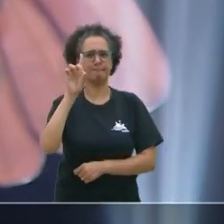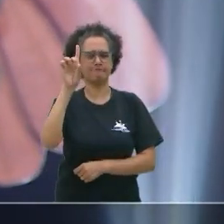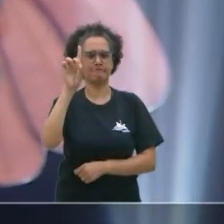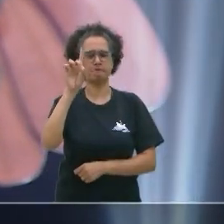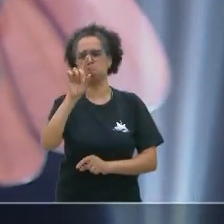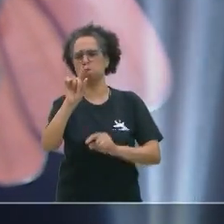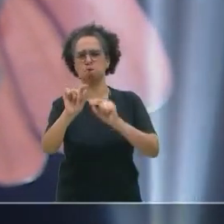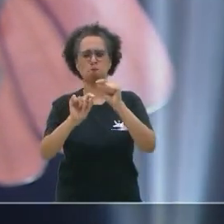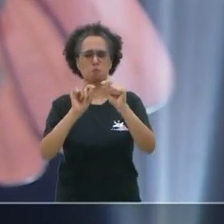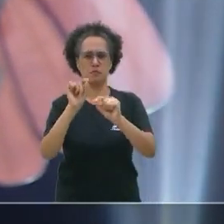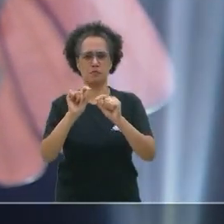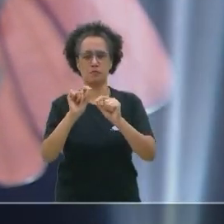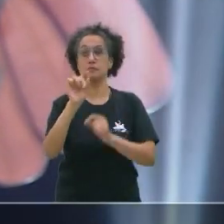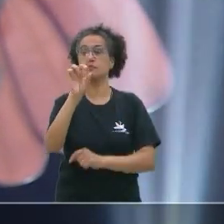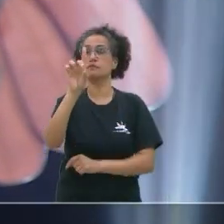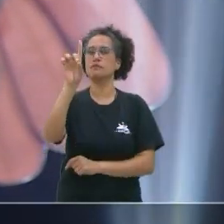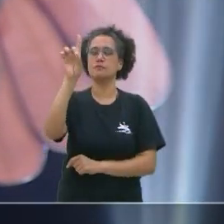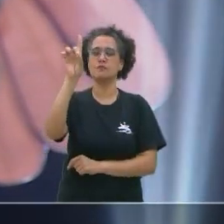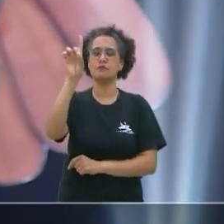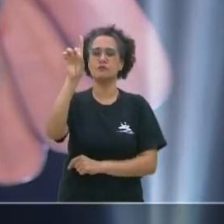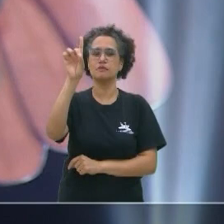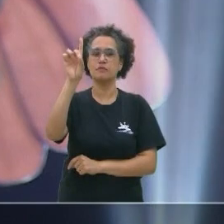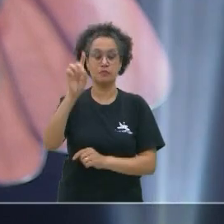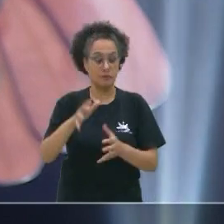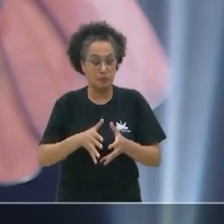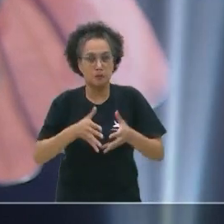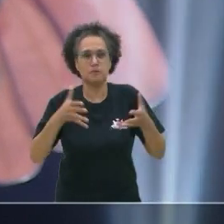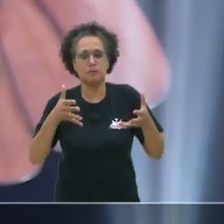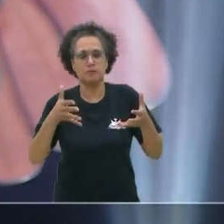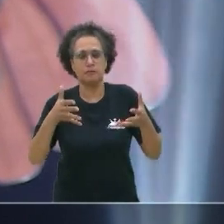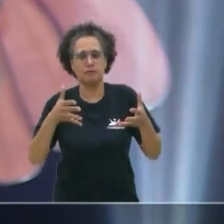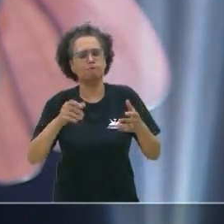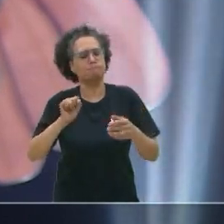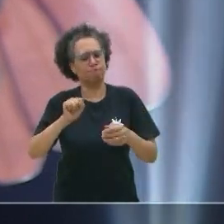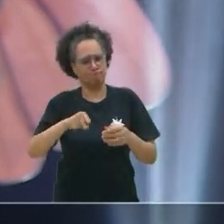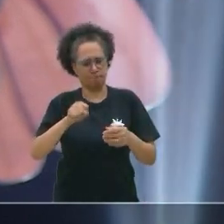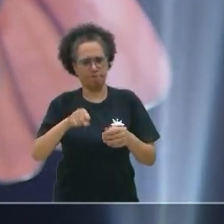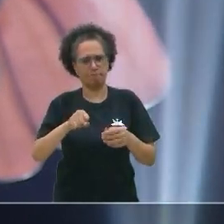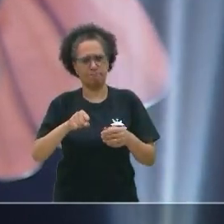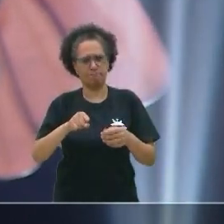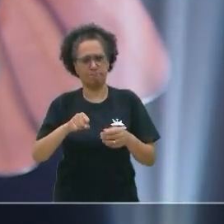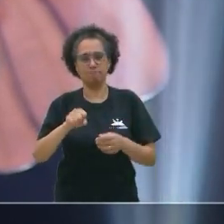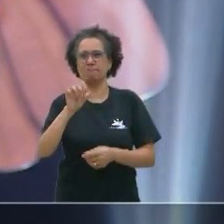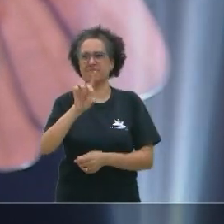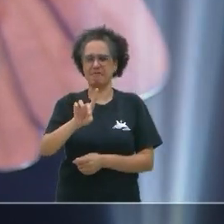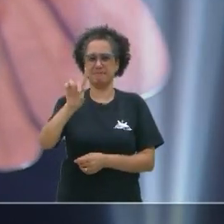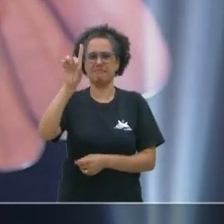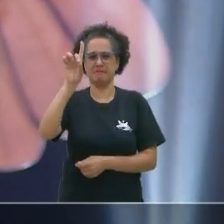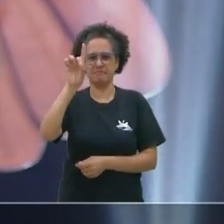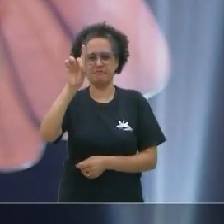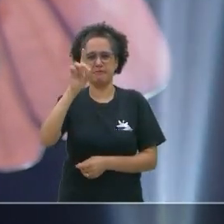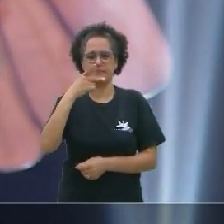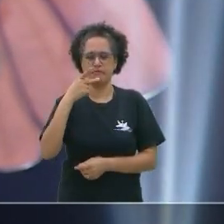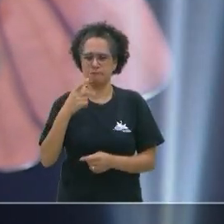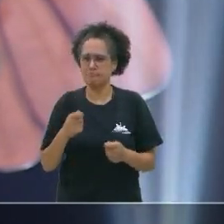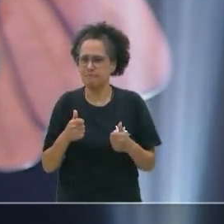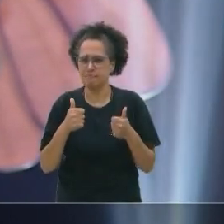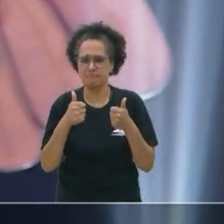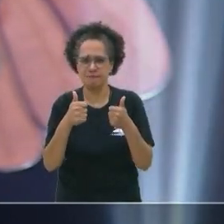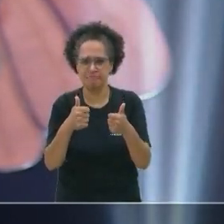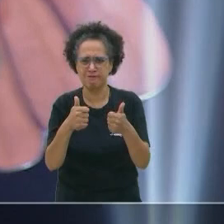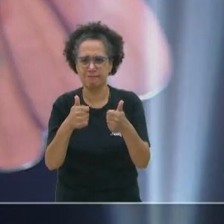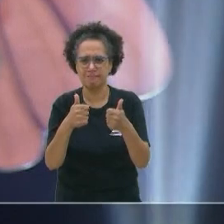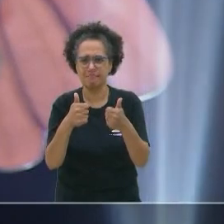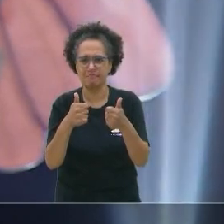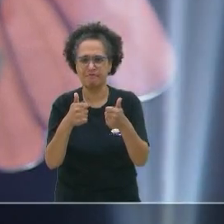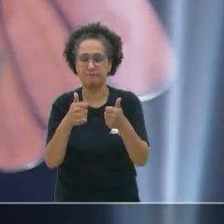de que Deus é maior, de que vale a pena, de que o maior